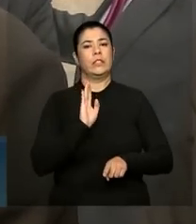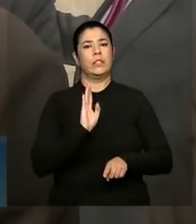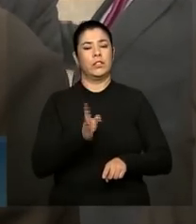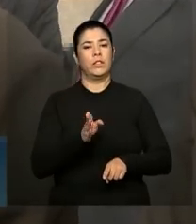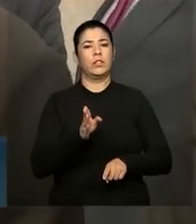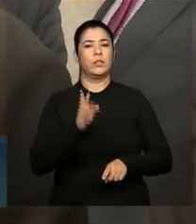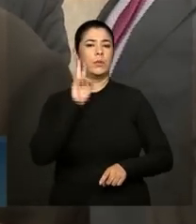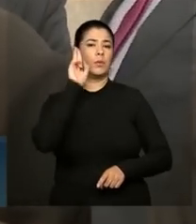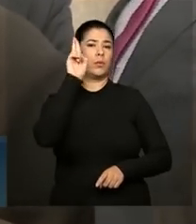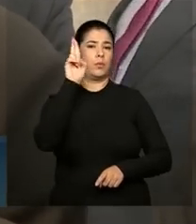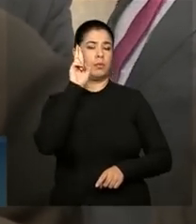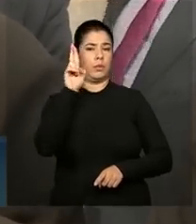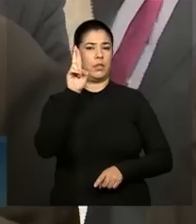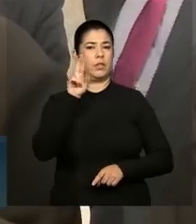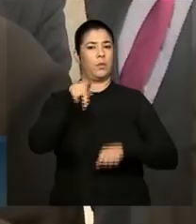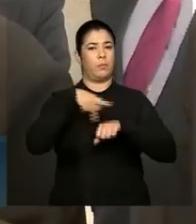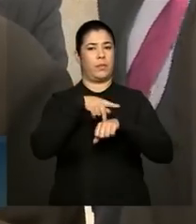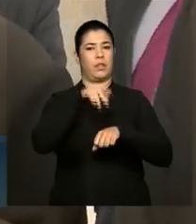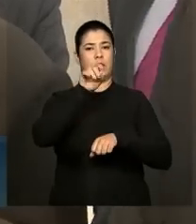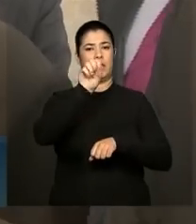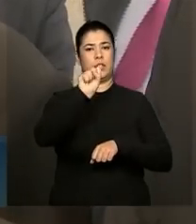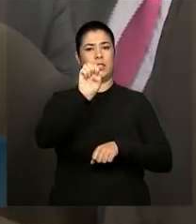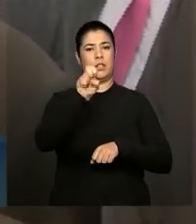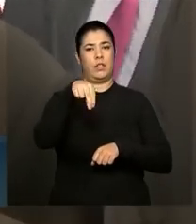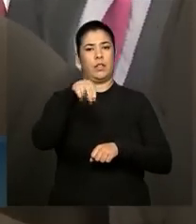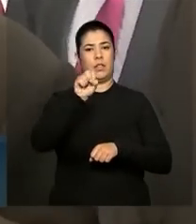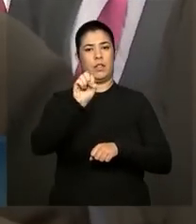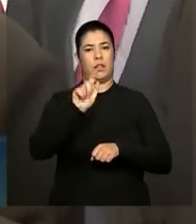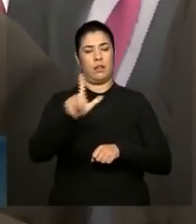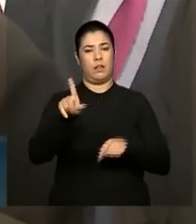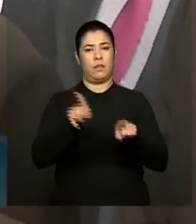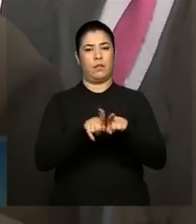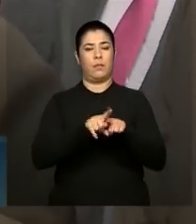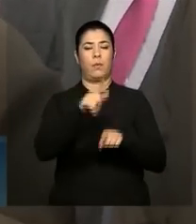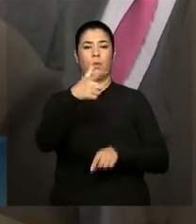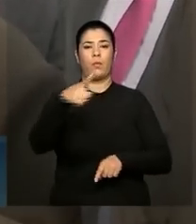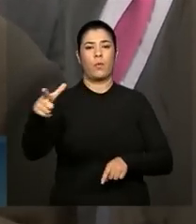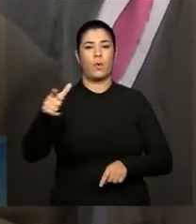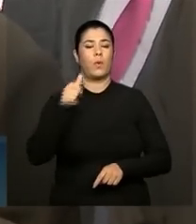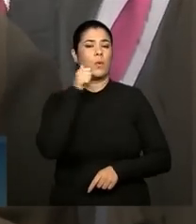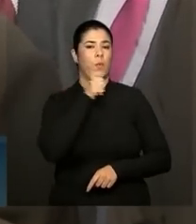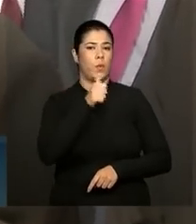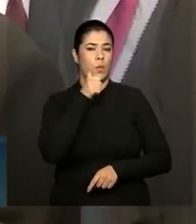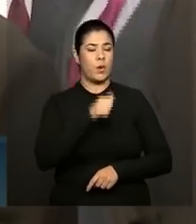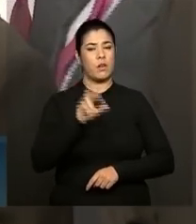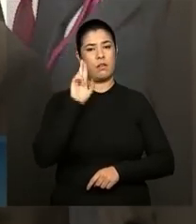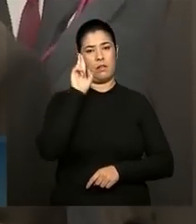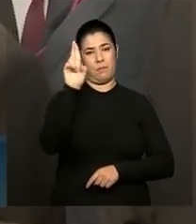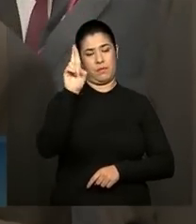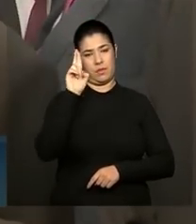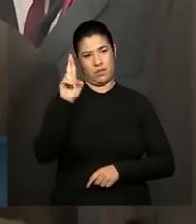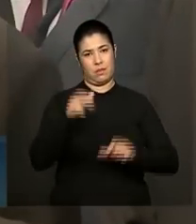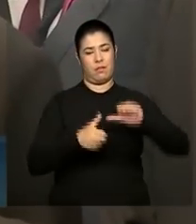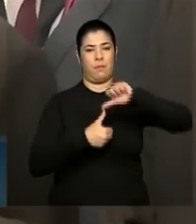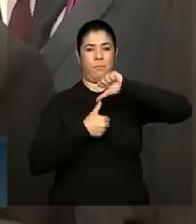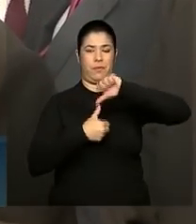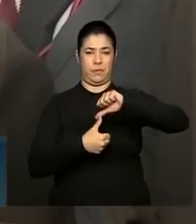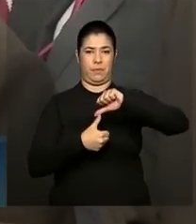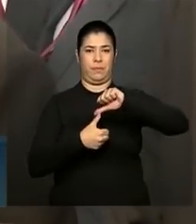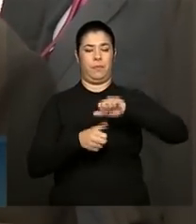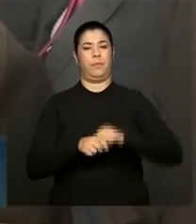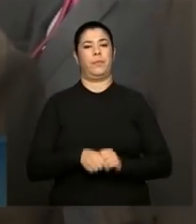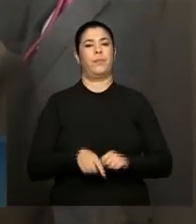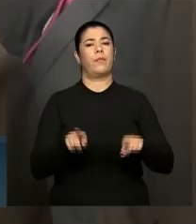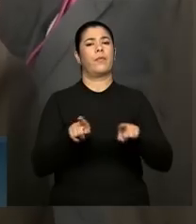o representante do Senegal e as demais representantes, que foi interessante, mulheres da América Latina. Mas da